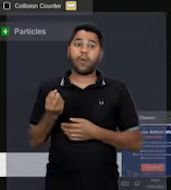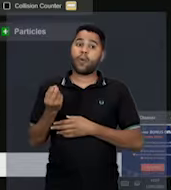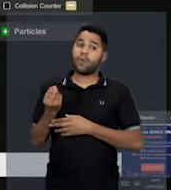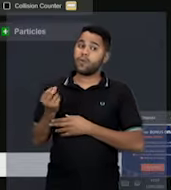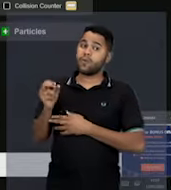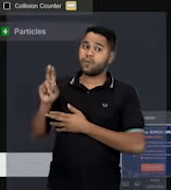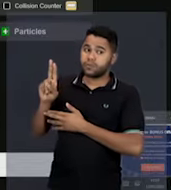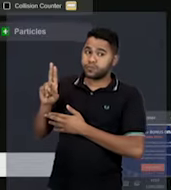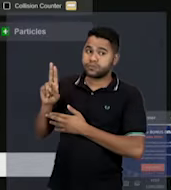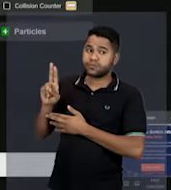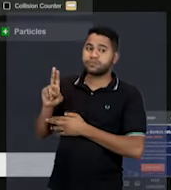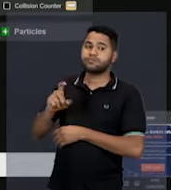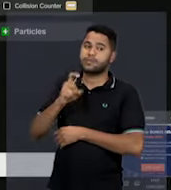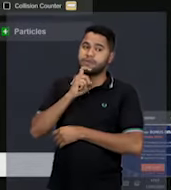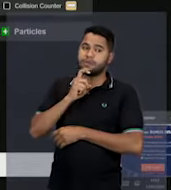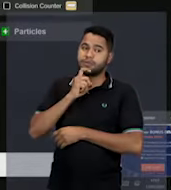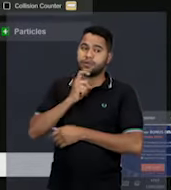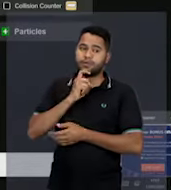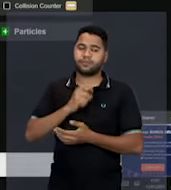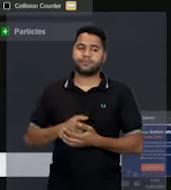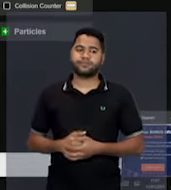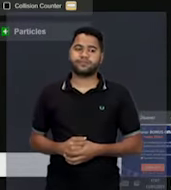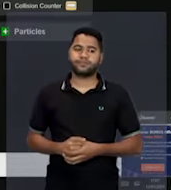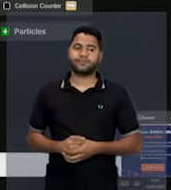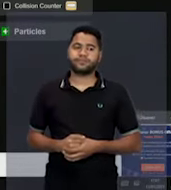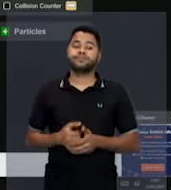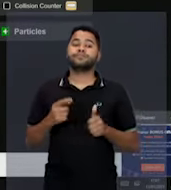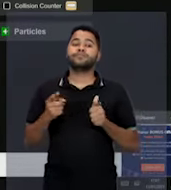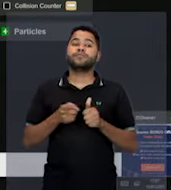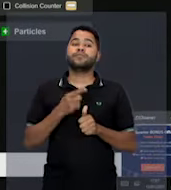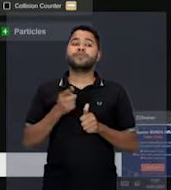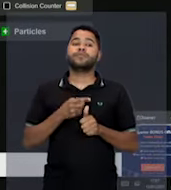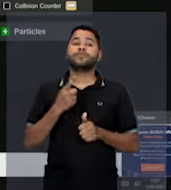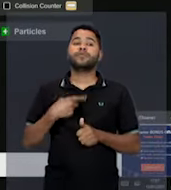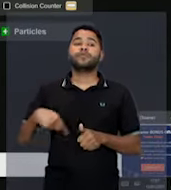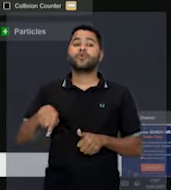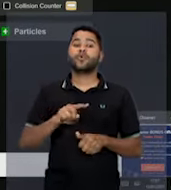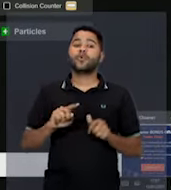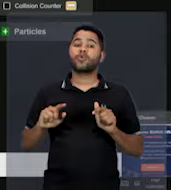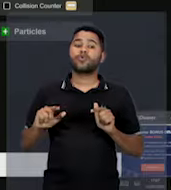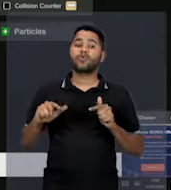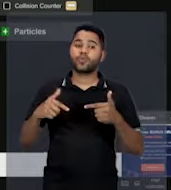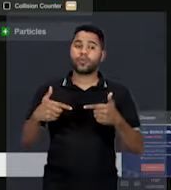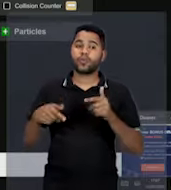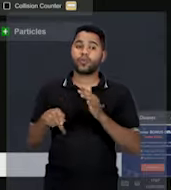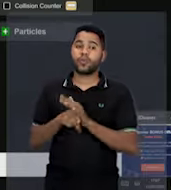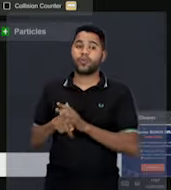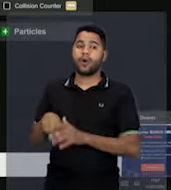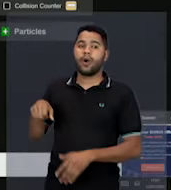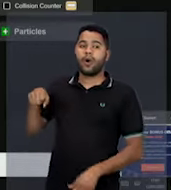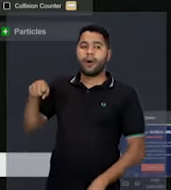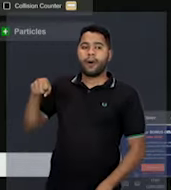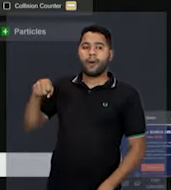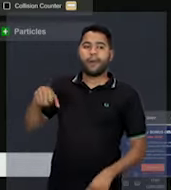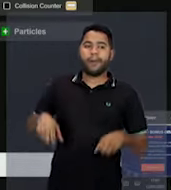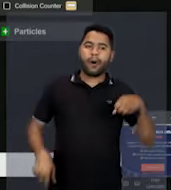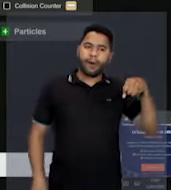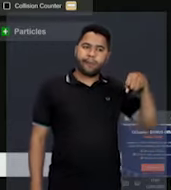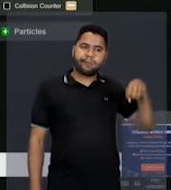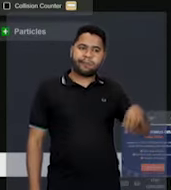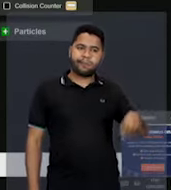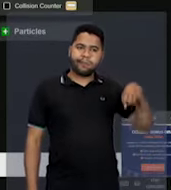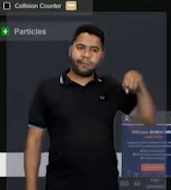ou resfriá-lo. Então, a primeira coisa que nós vamos fazer aqui é colocar um bocado de gás aqui